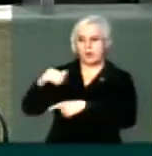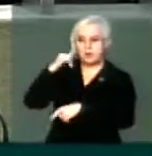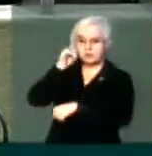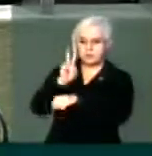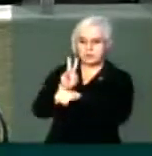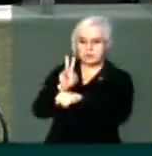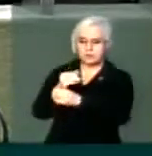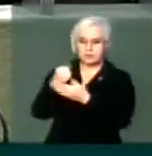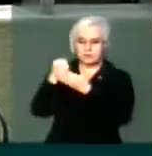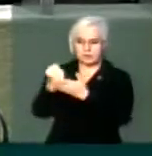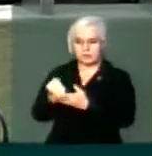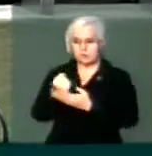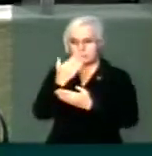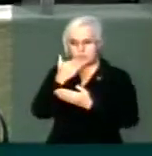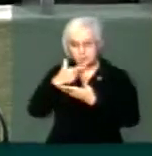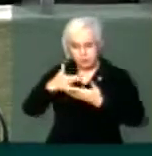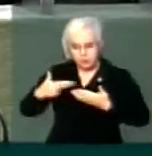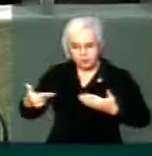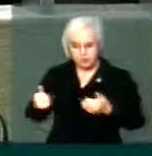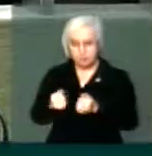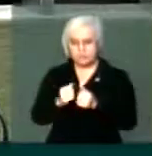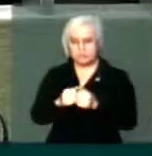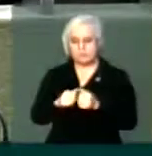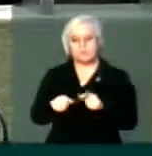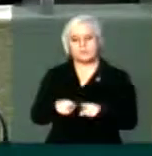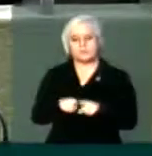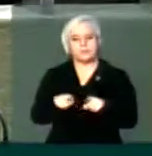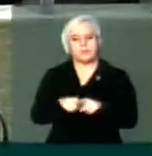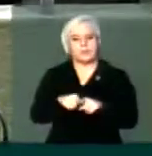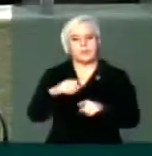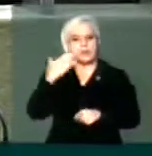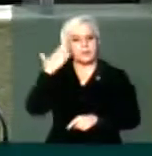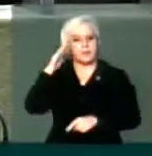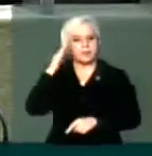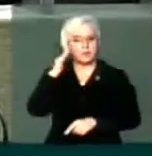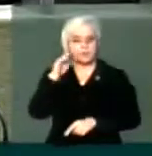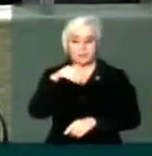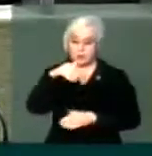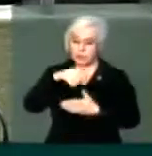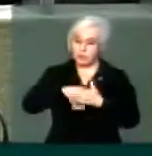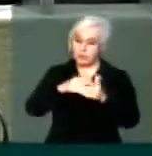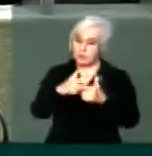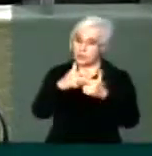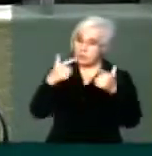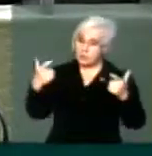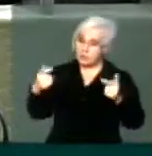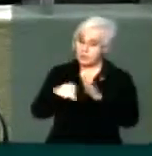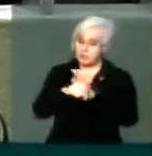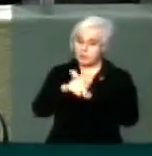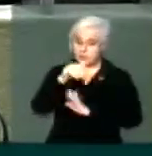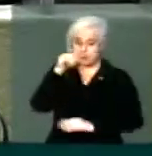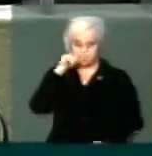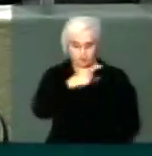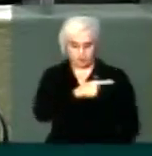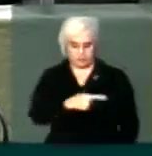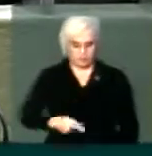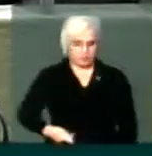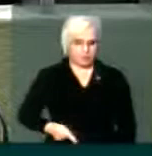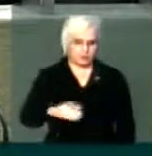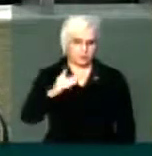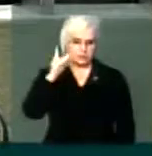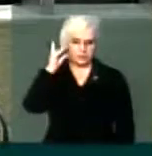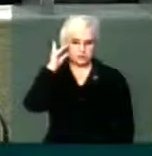Pecuária e Abastecimento, considerando a expressiva votação obtida pela presidenta